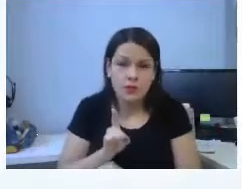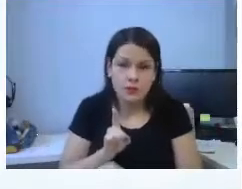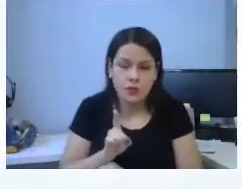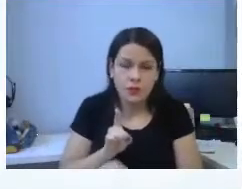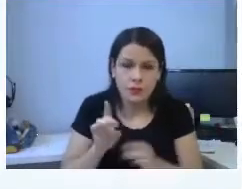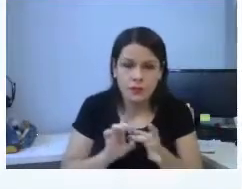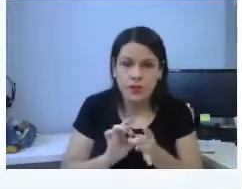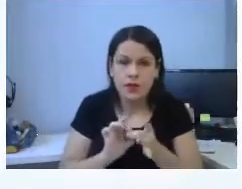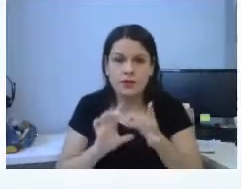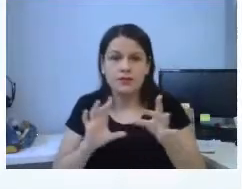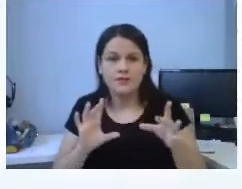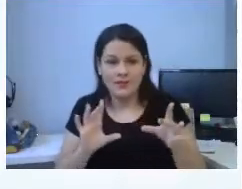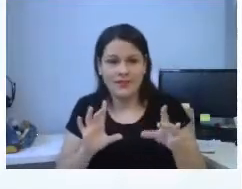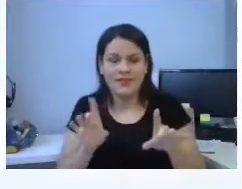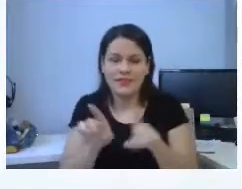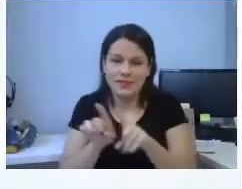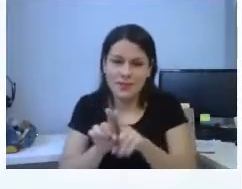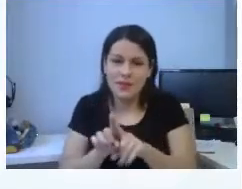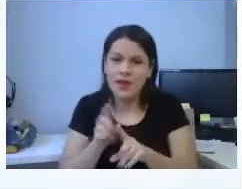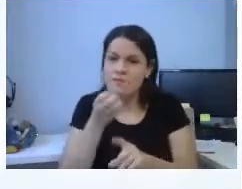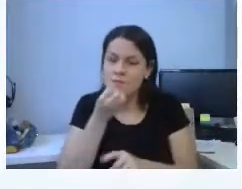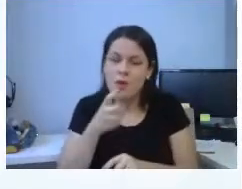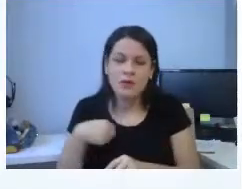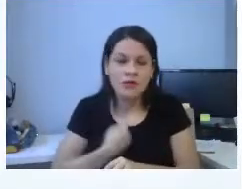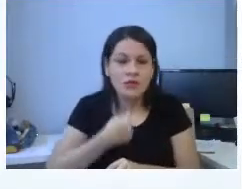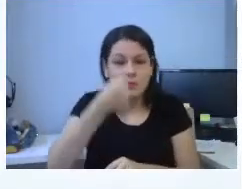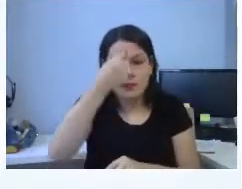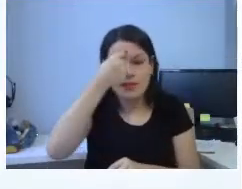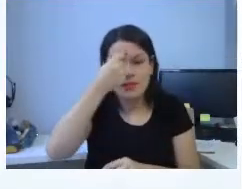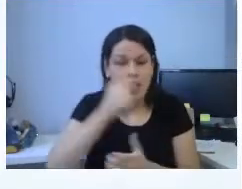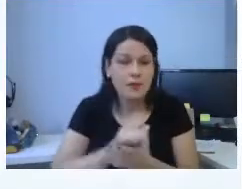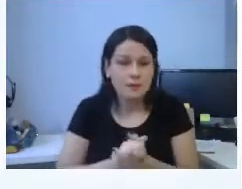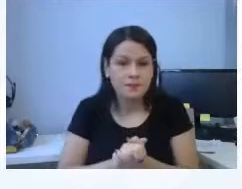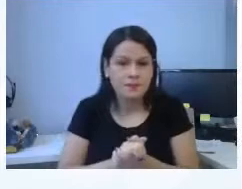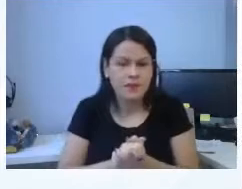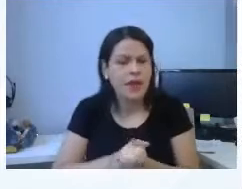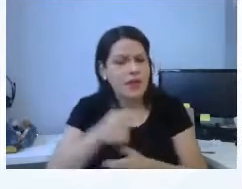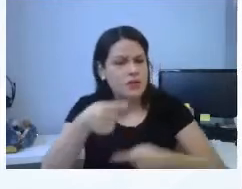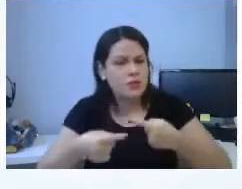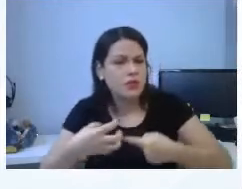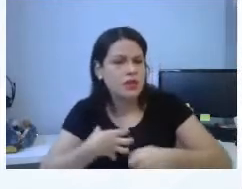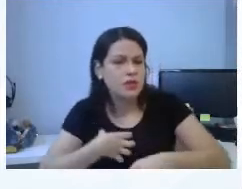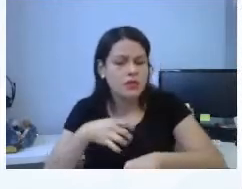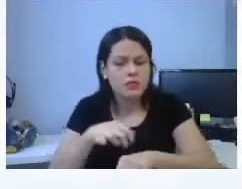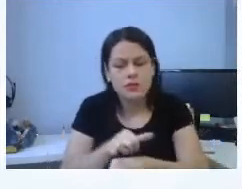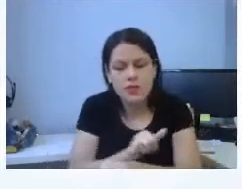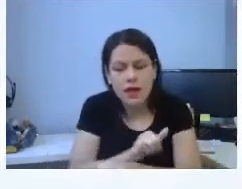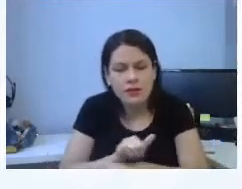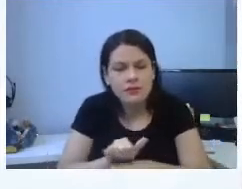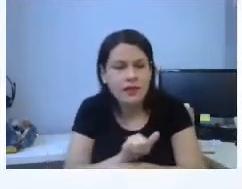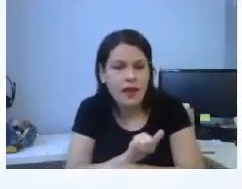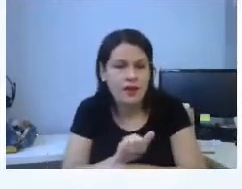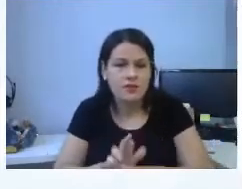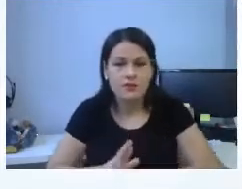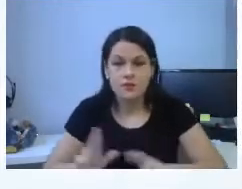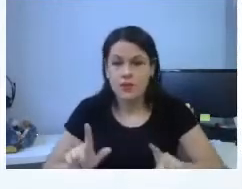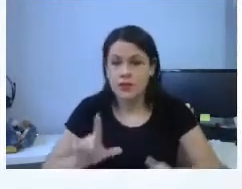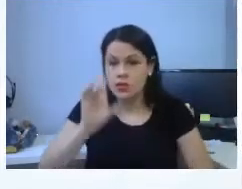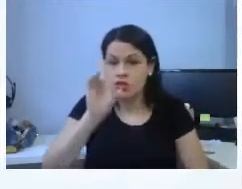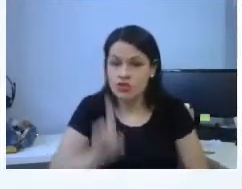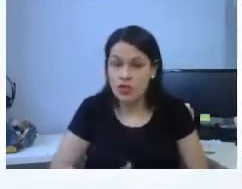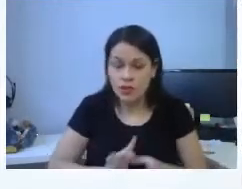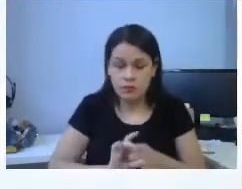desconexão, acho que atinge o cerne da questão. A gente precisa discutir formas e ferramentas para que esse direito de